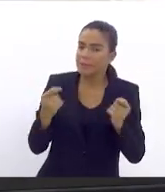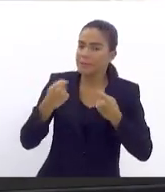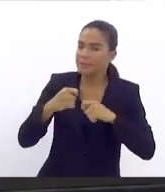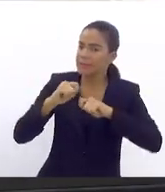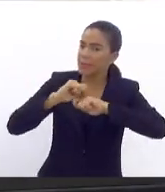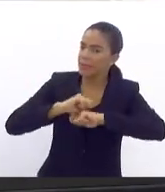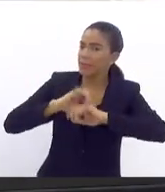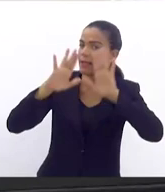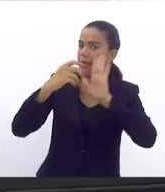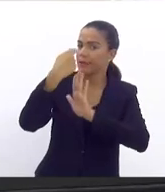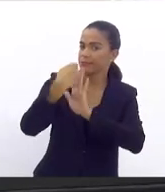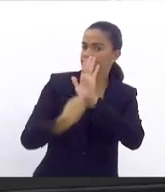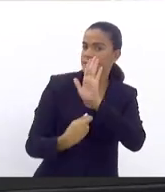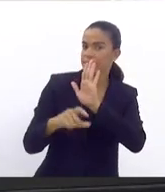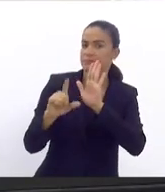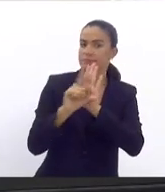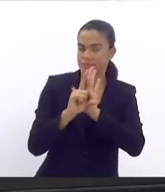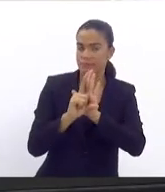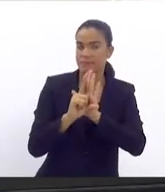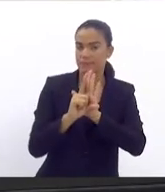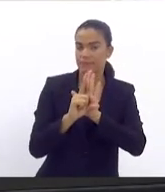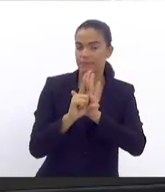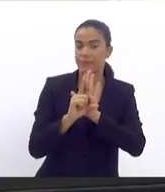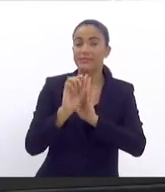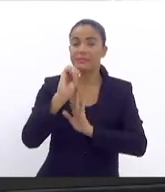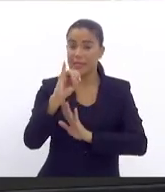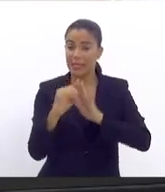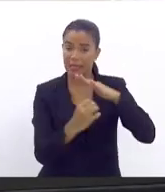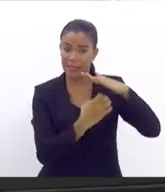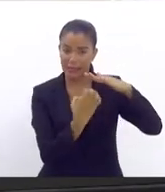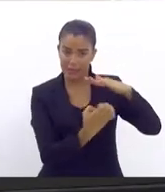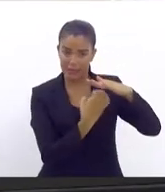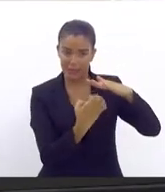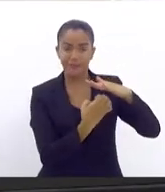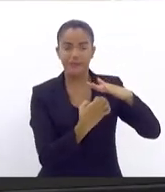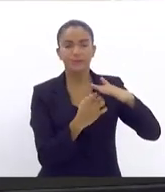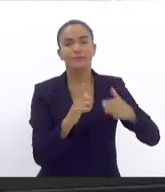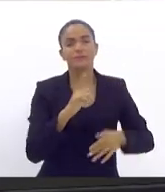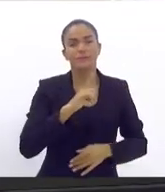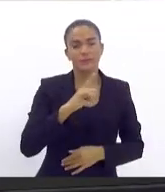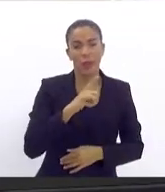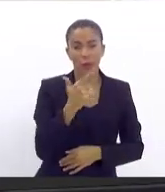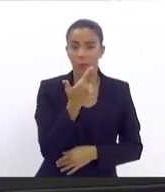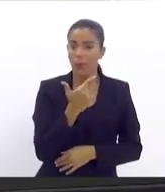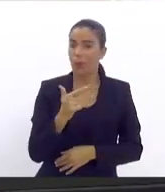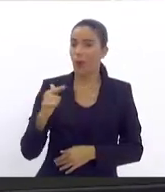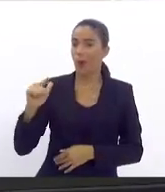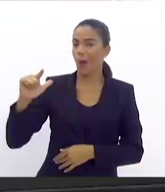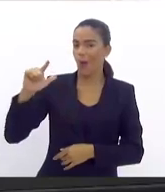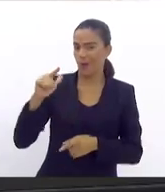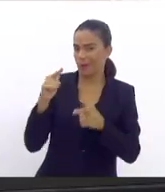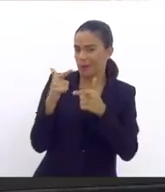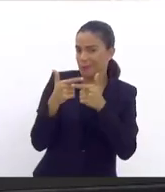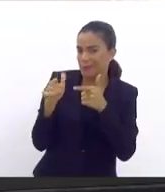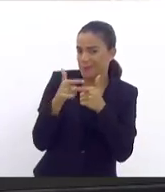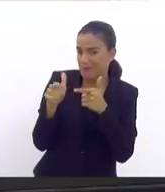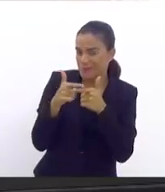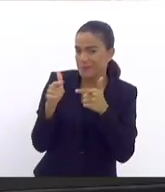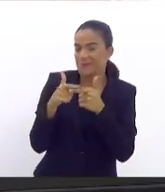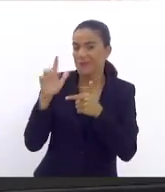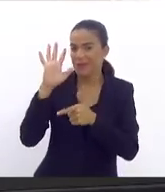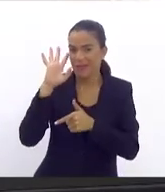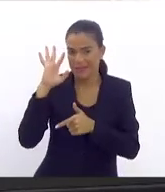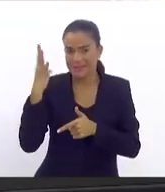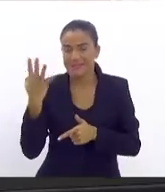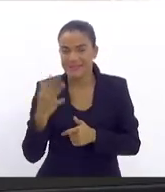claro na lei. Se é a concessionária, nós também temos uma outra questão a ser, né,